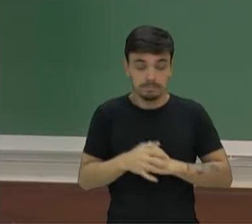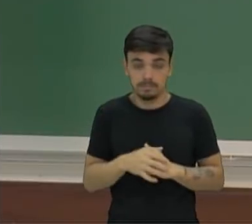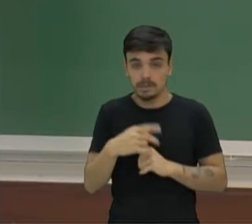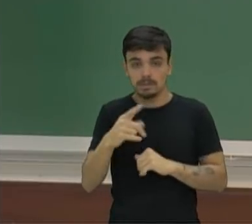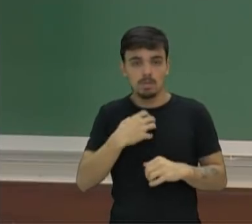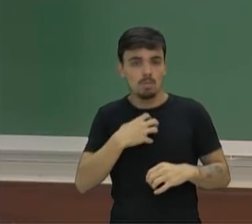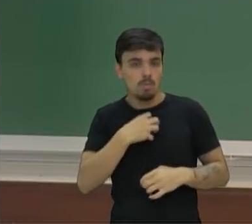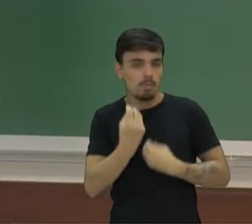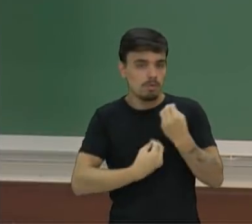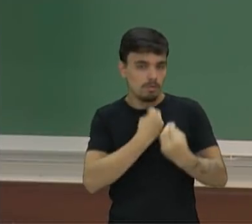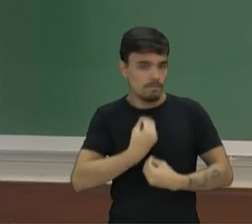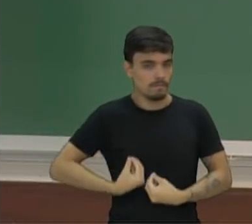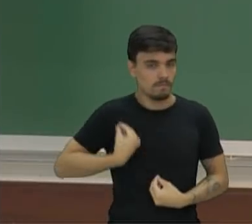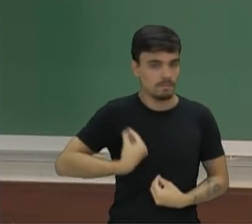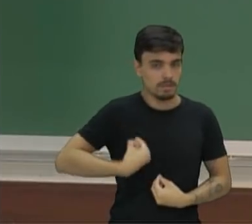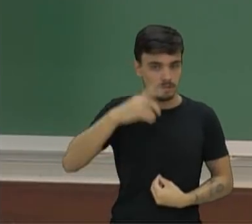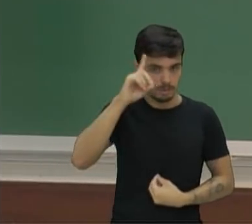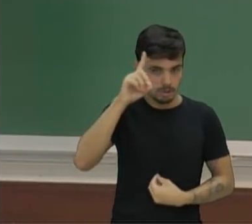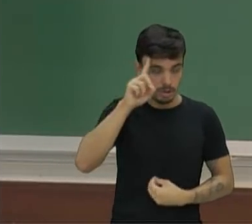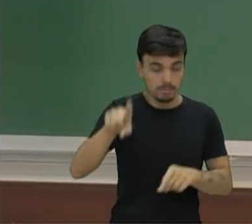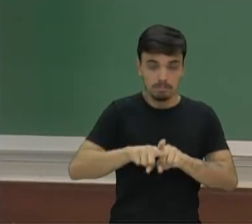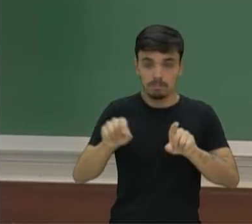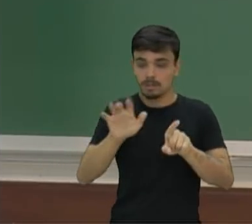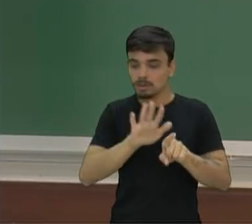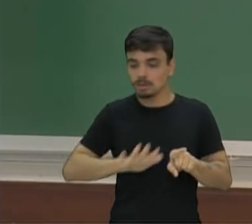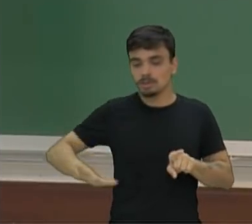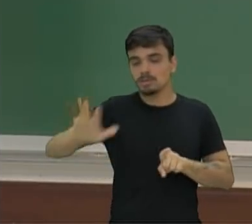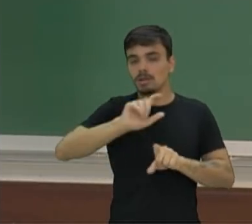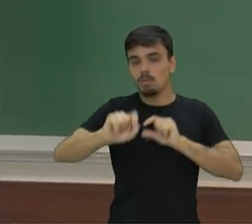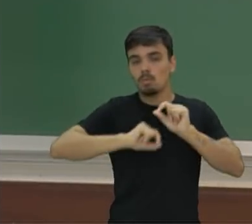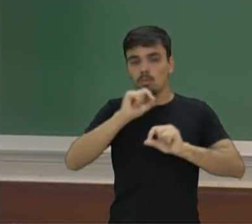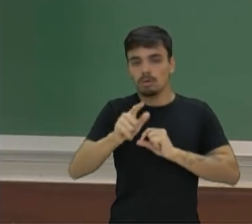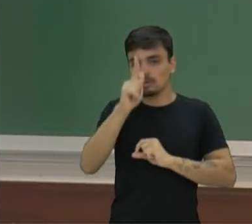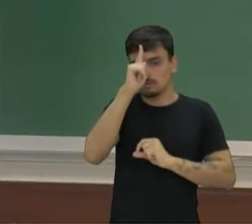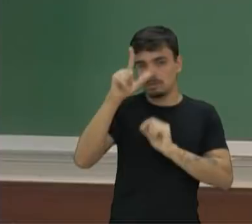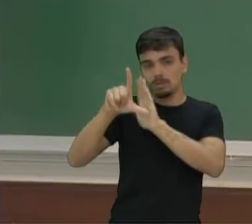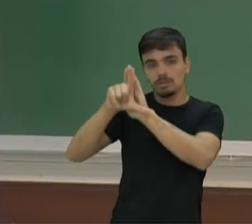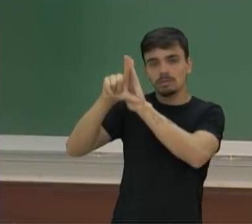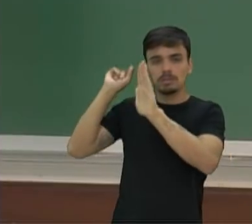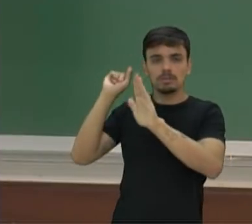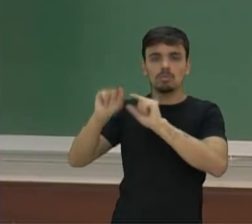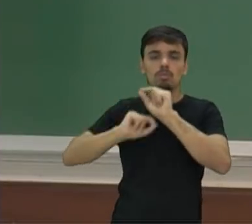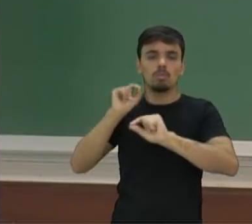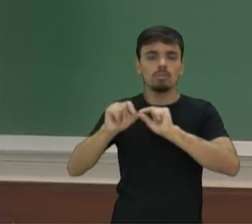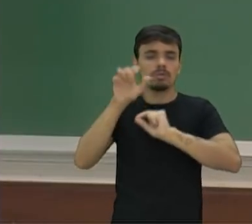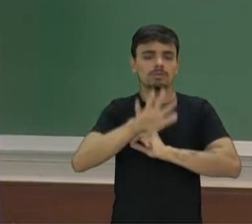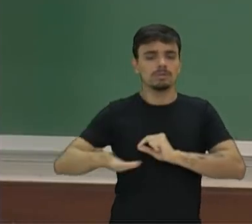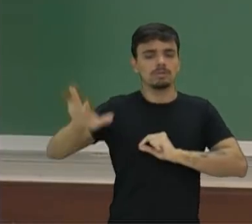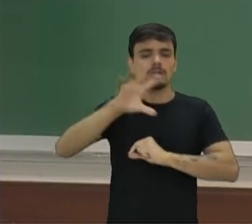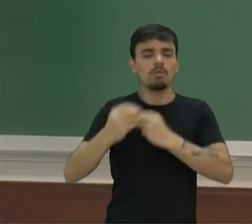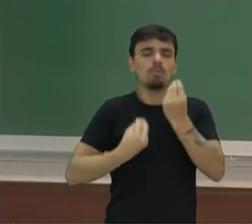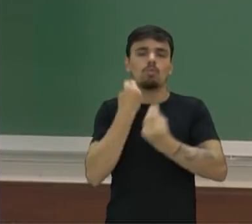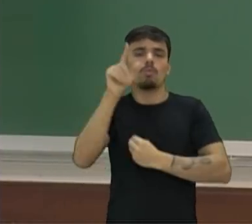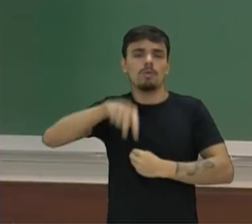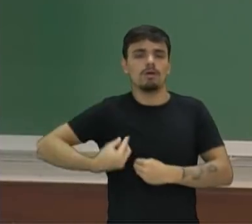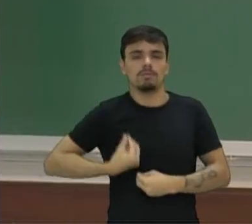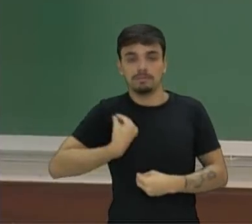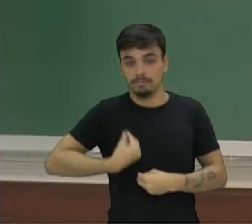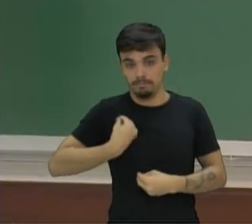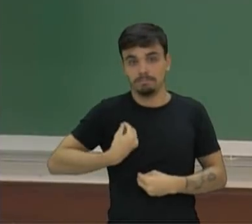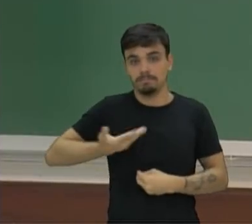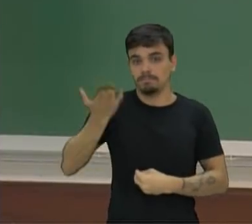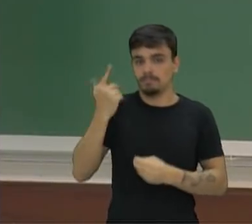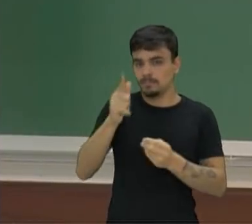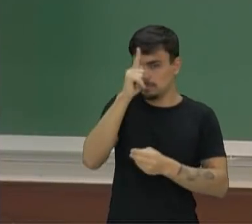seu modo de viver, seu cotidiano, mas em geral a sociedade na Grécia Antiga, em geral, como seria a vida lá